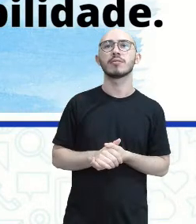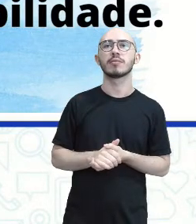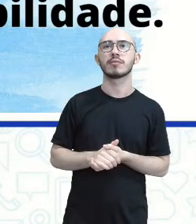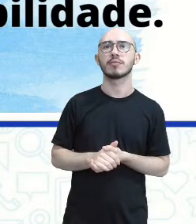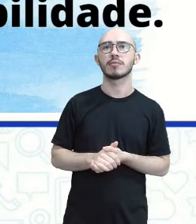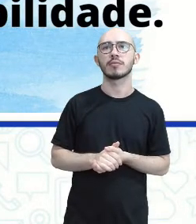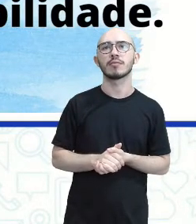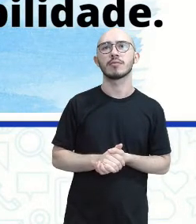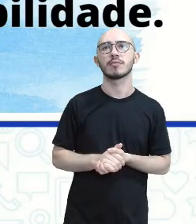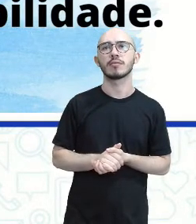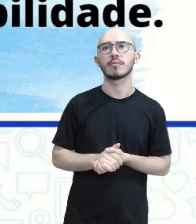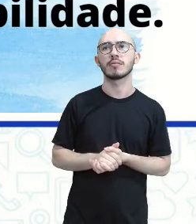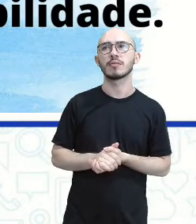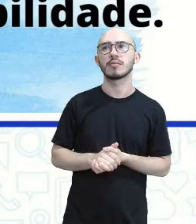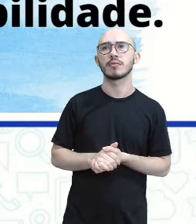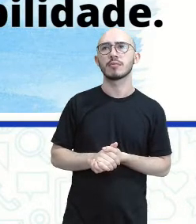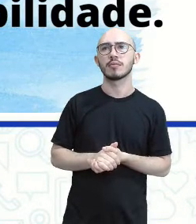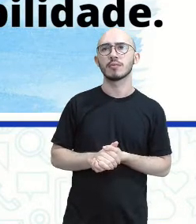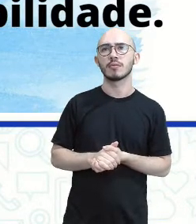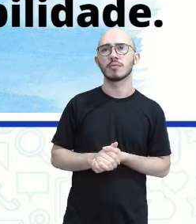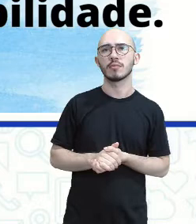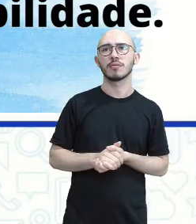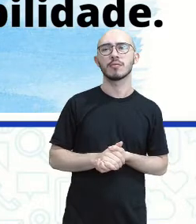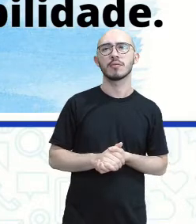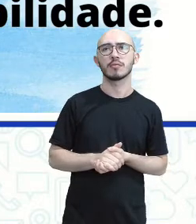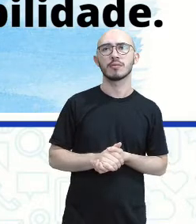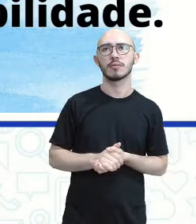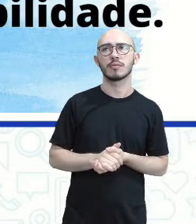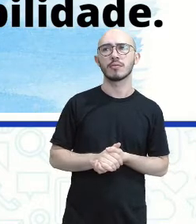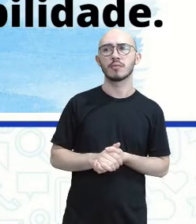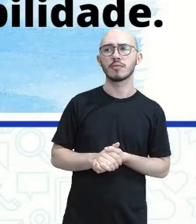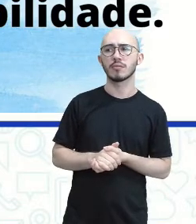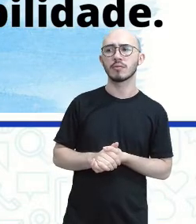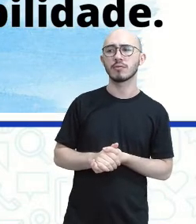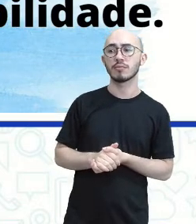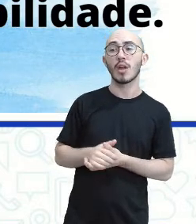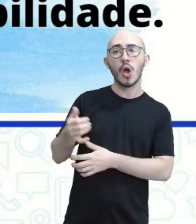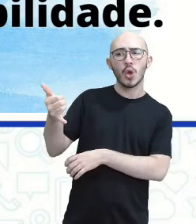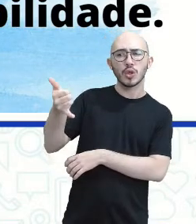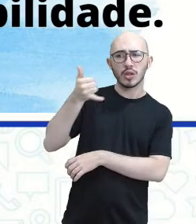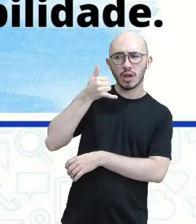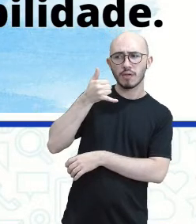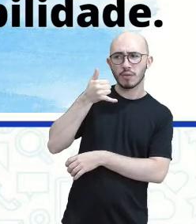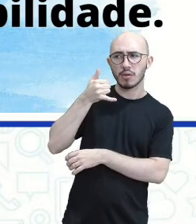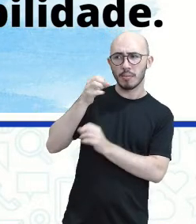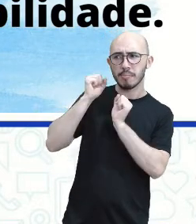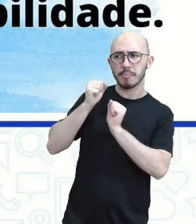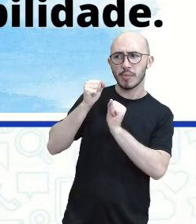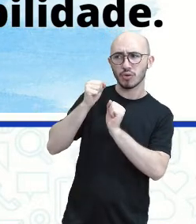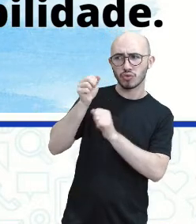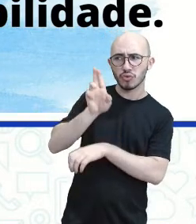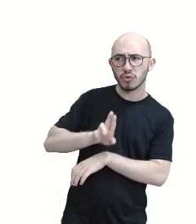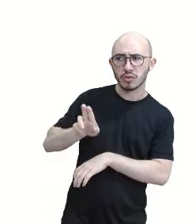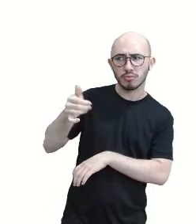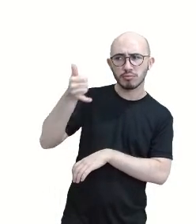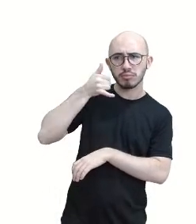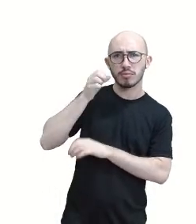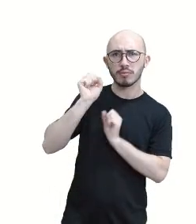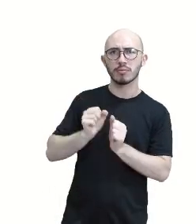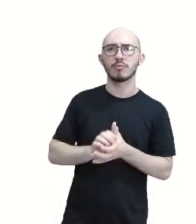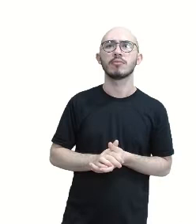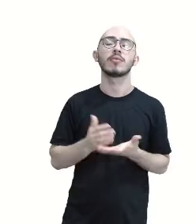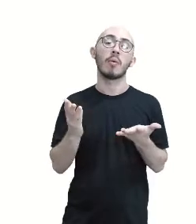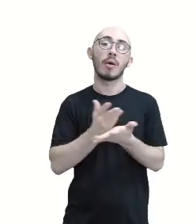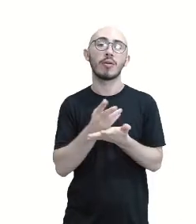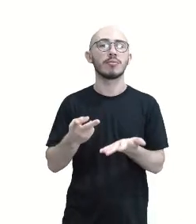phone, please. Can I use your phone, please? Eu posso usar seu telefone, por favor? Something came wrong. Alguma coisa pode